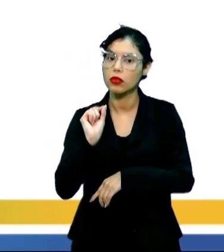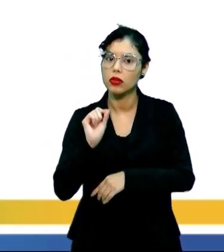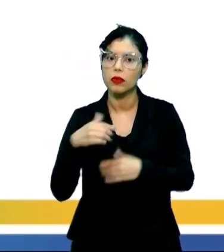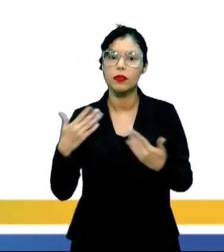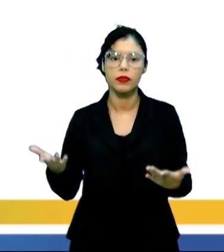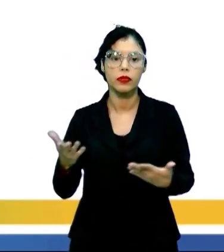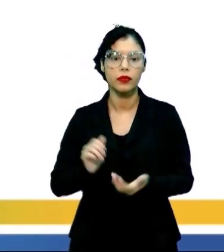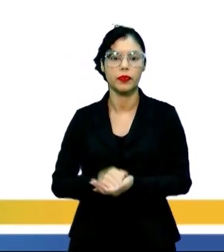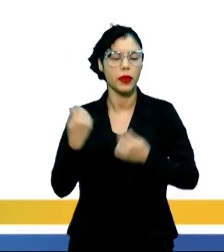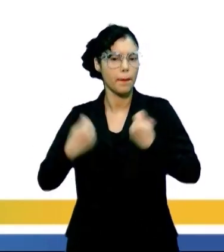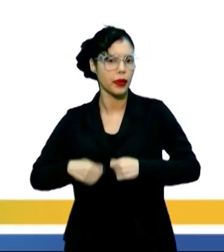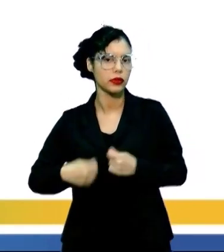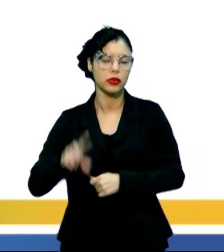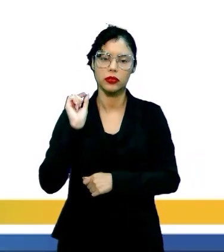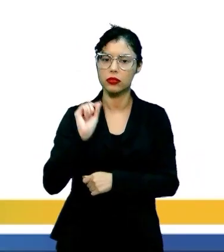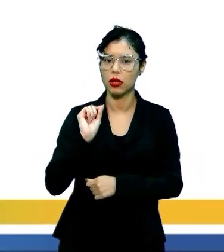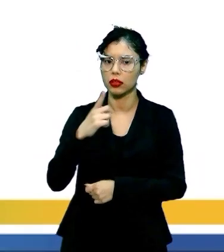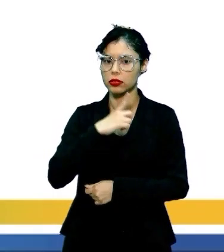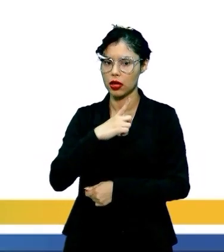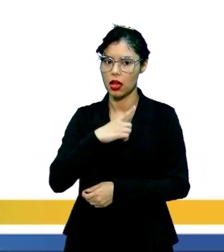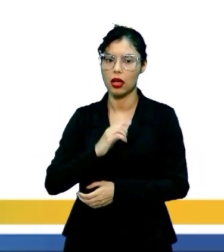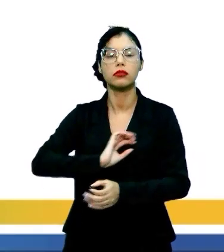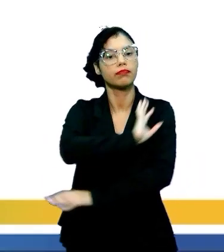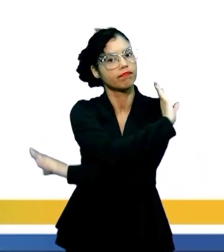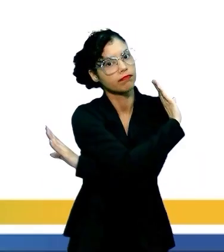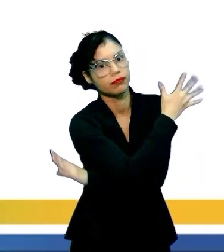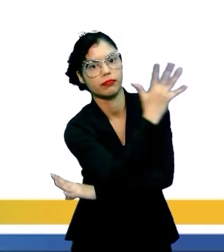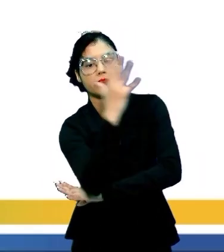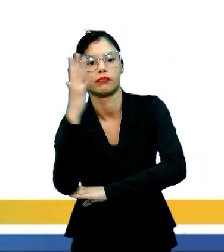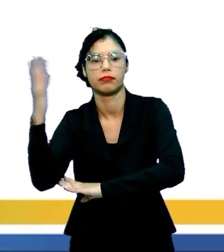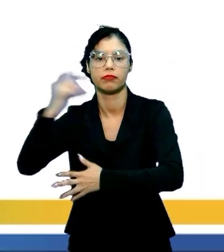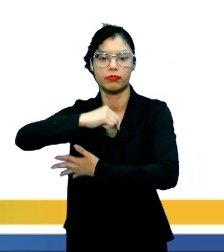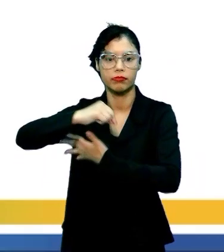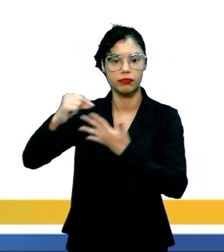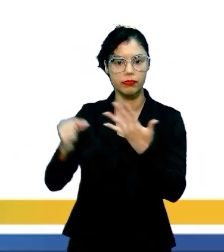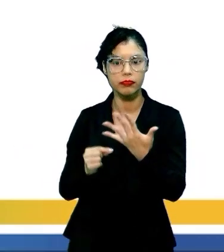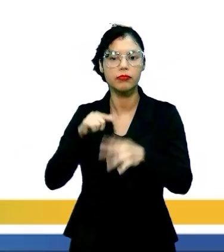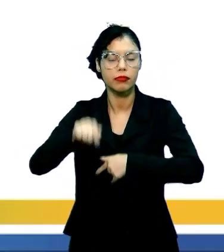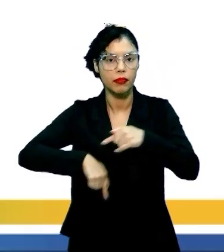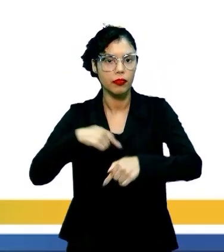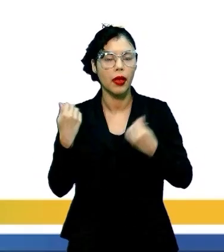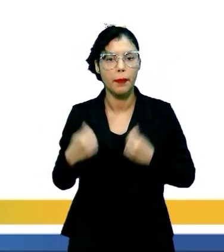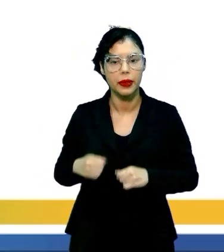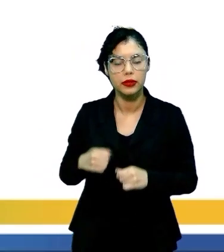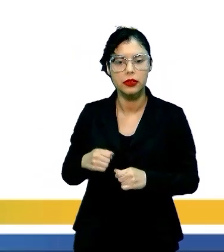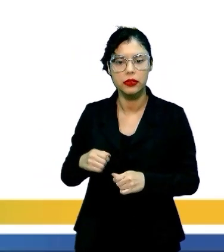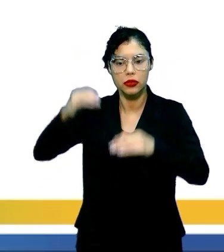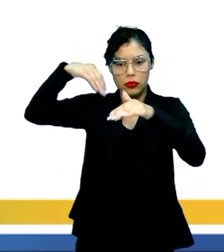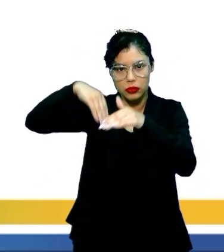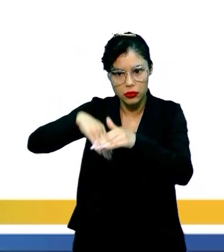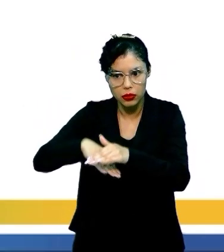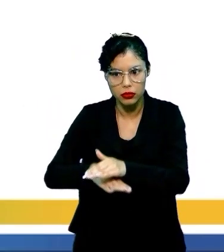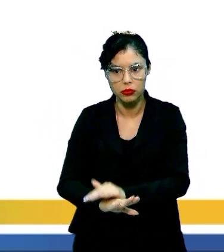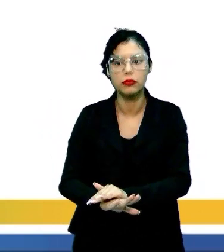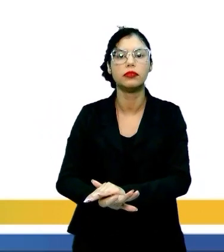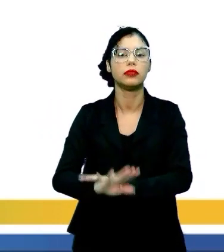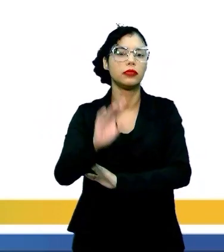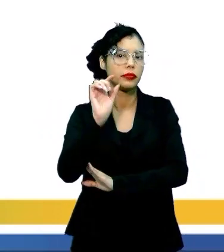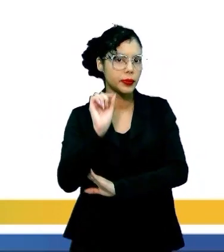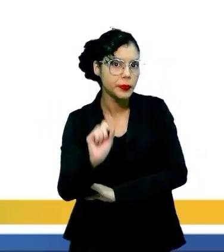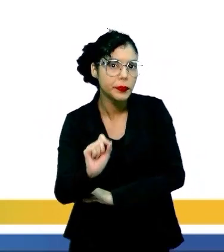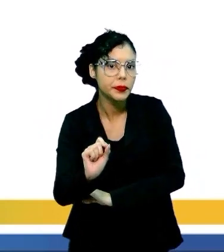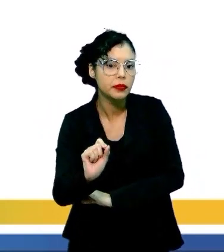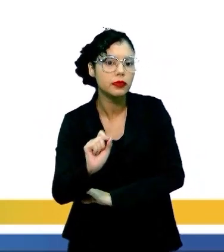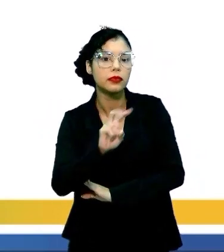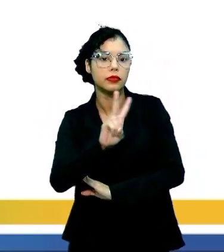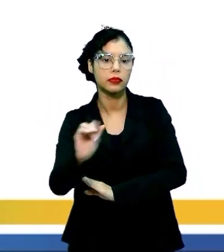exemplo, é preciso que tenha na natureza o elemento químico. Então a gente precisa de um reservatório. Esse